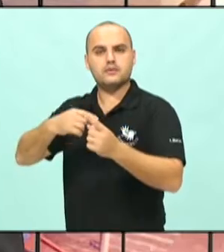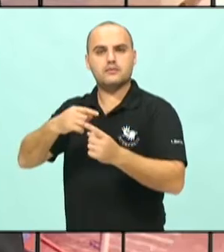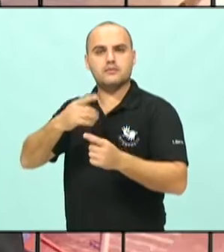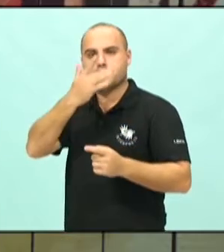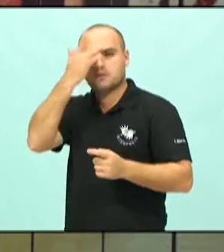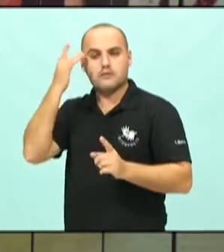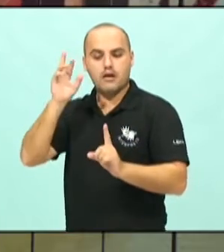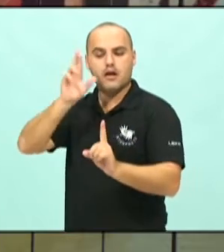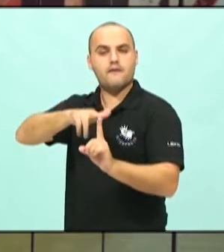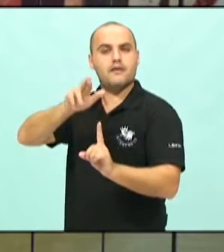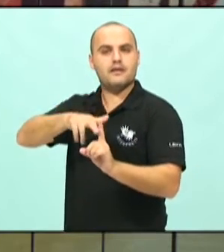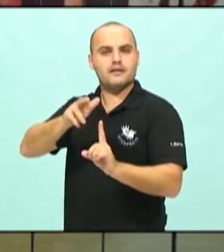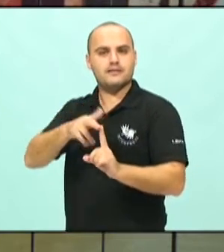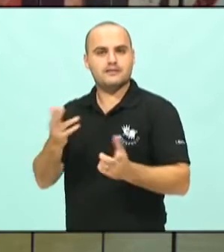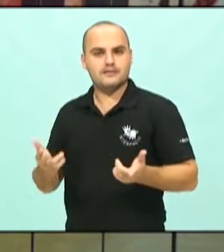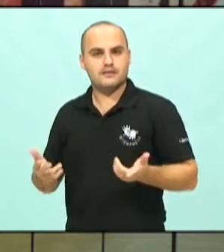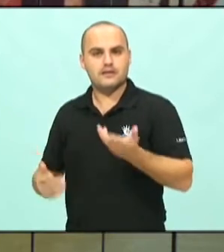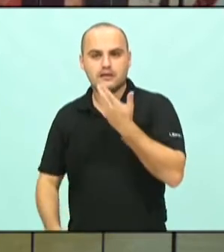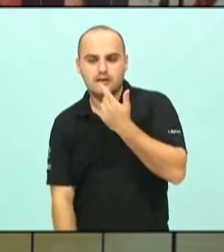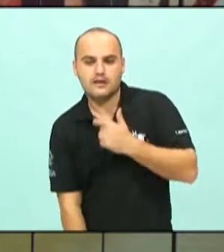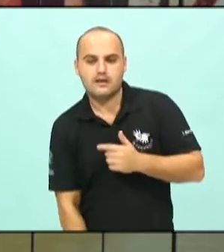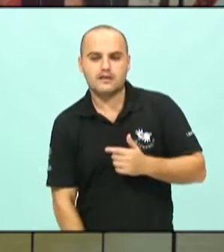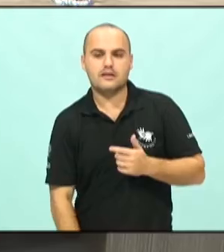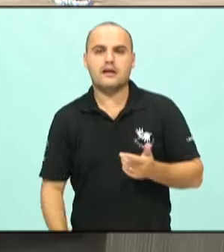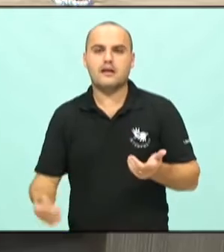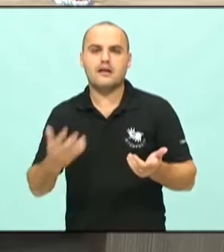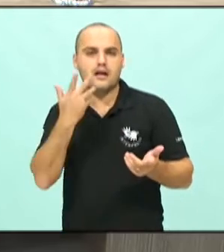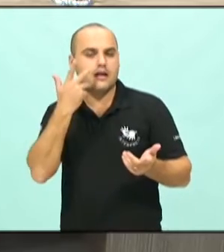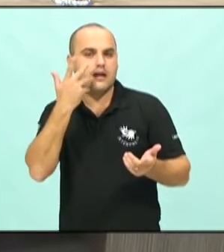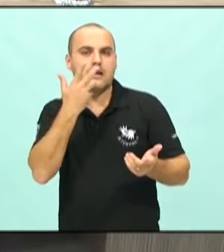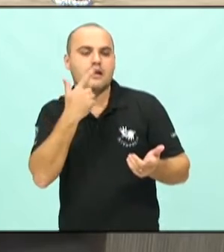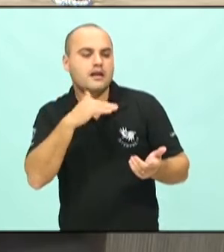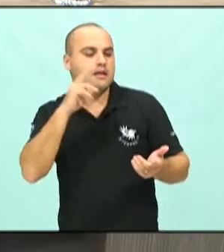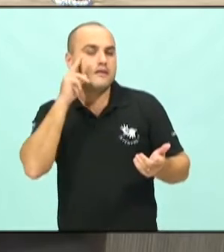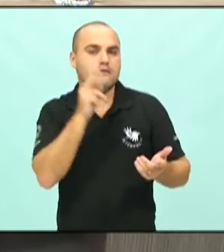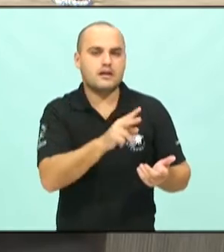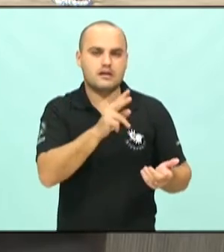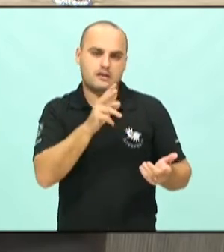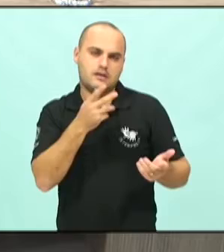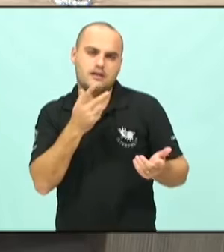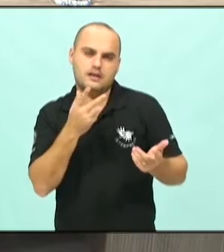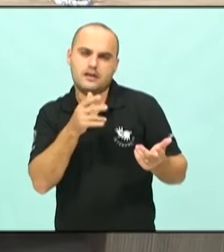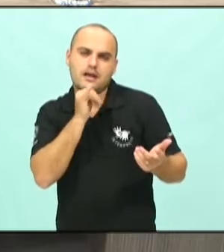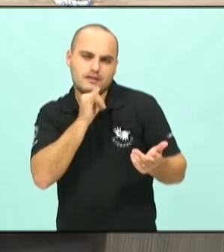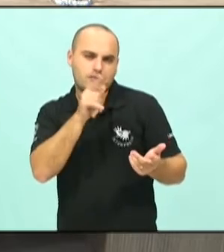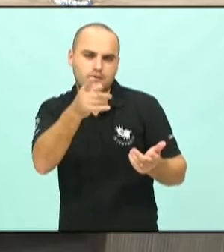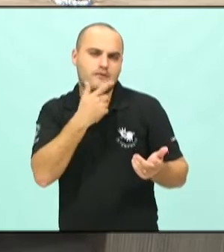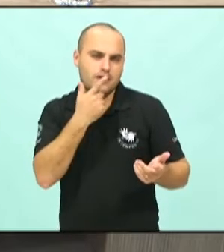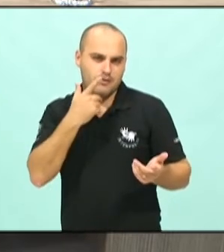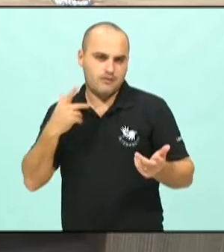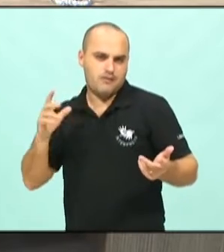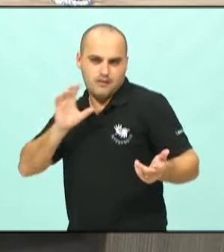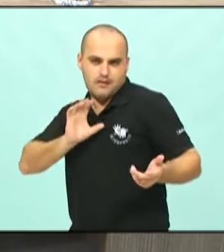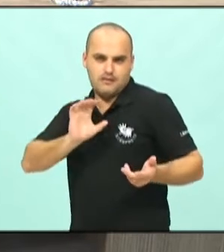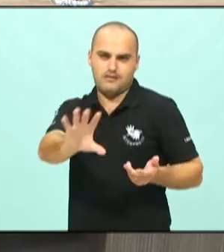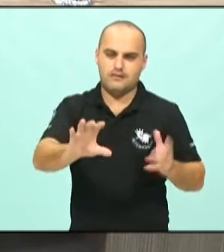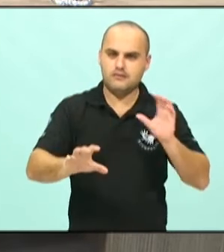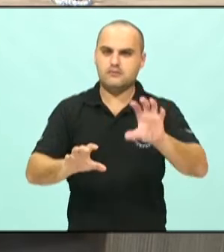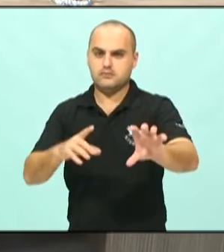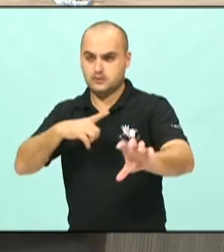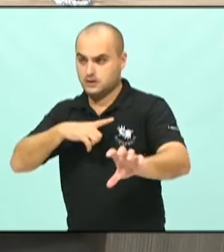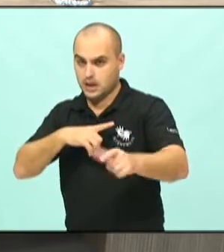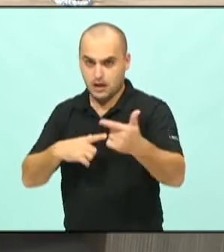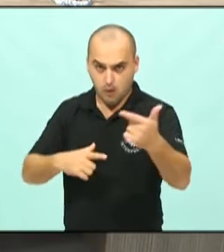vezes, para a criança lá. Além dessas, dessas referências do handball que o senhor citou no bloco anterior, tem algumas outras referências que o